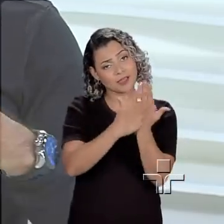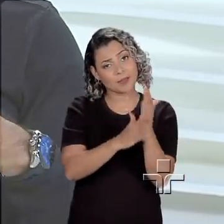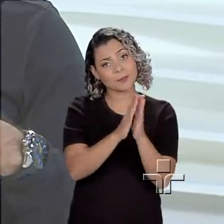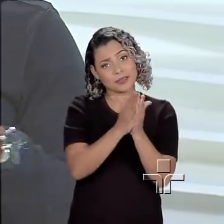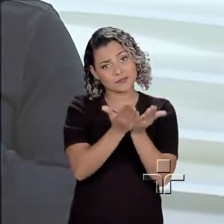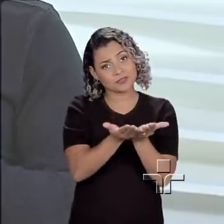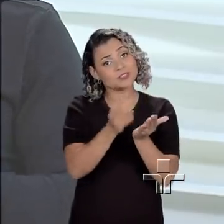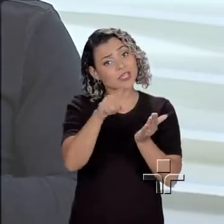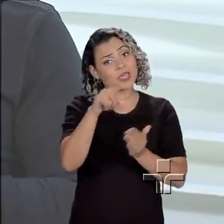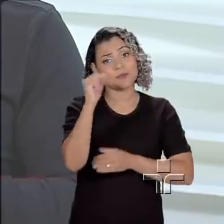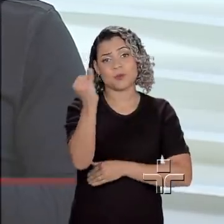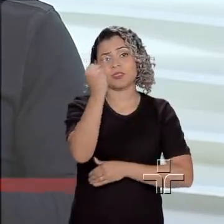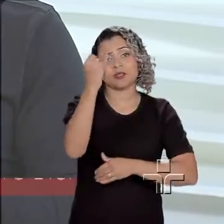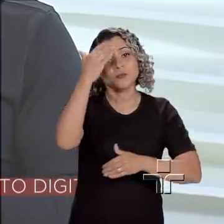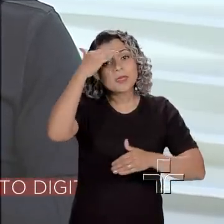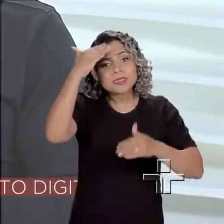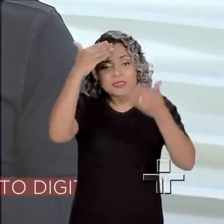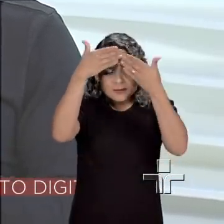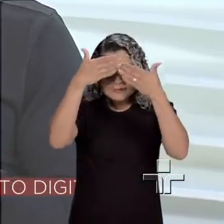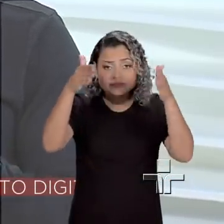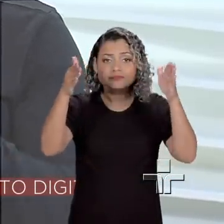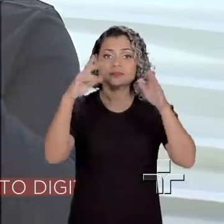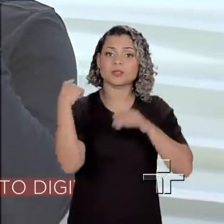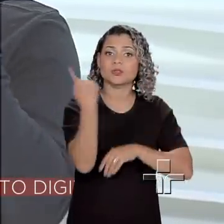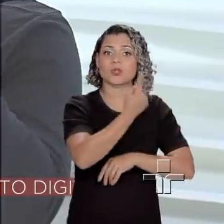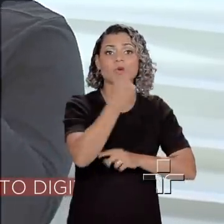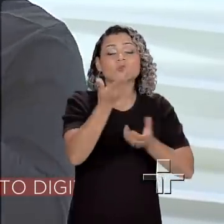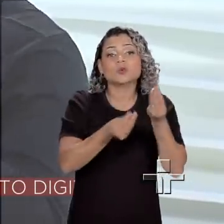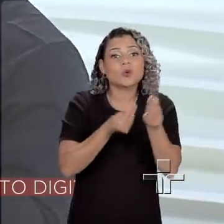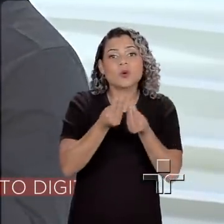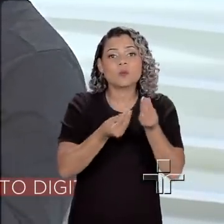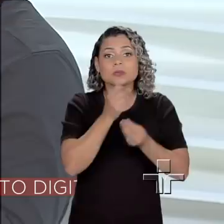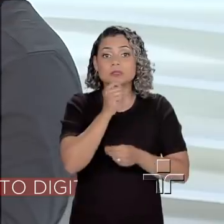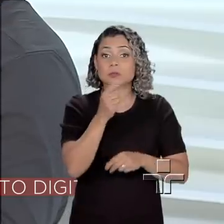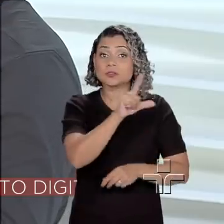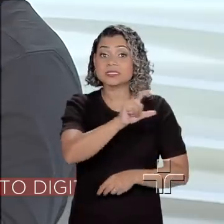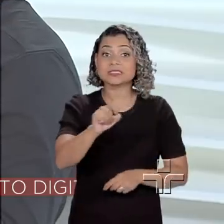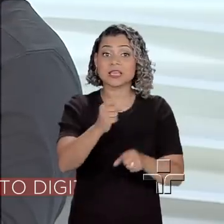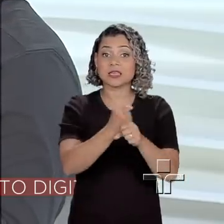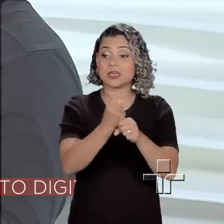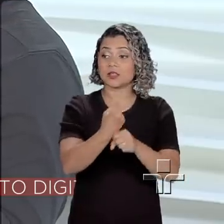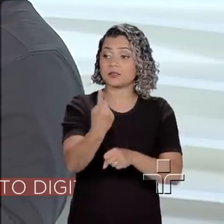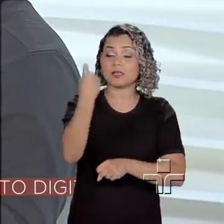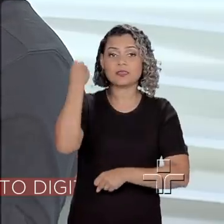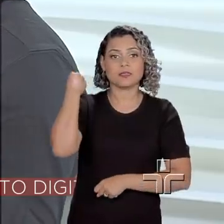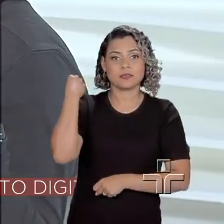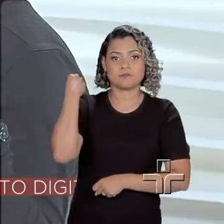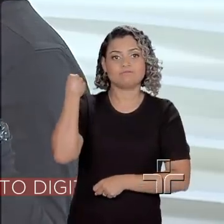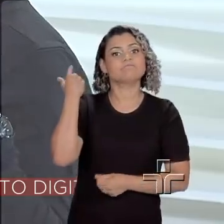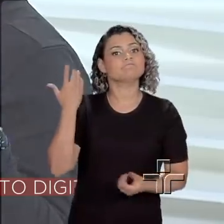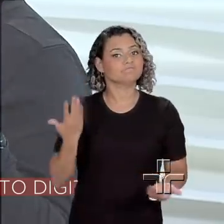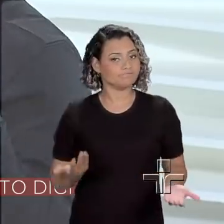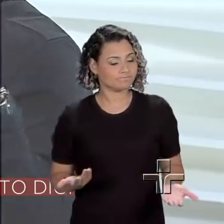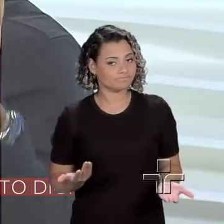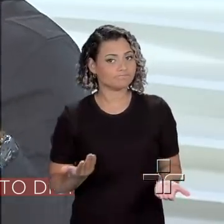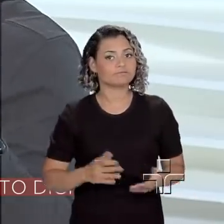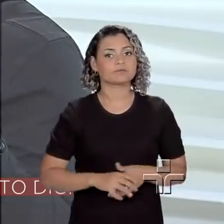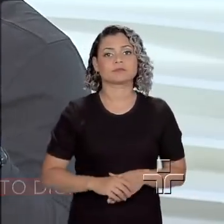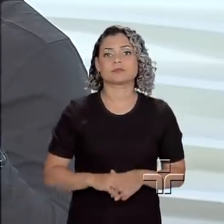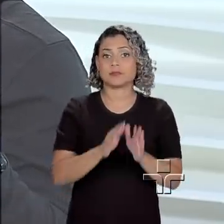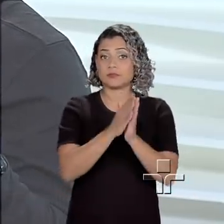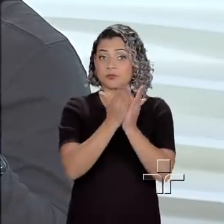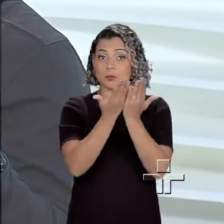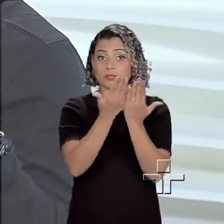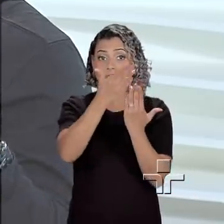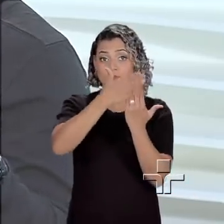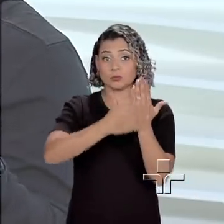para a gente entender onde a gente está agora, principalmente se a gente comparar com 100 anos atrás. A capa é dados são